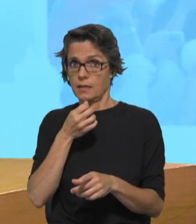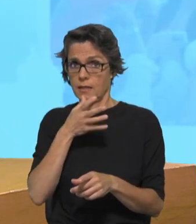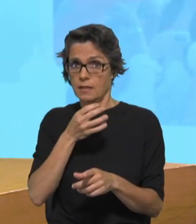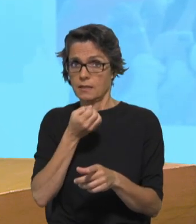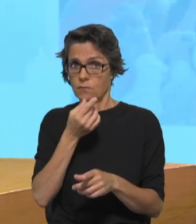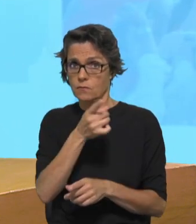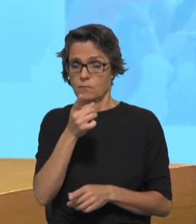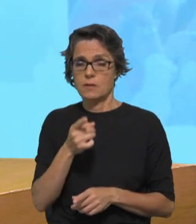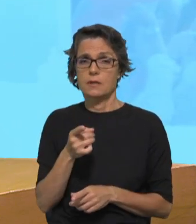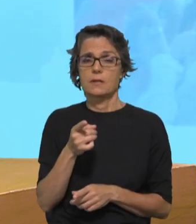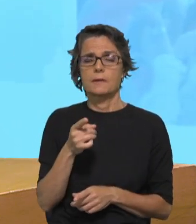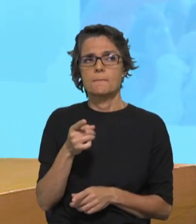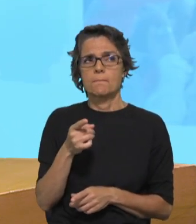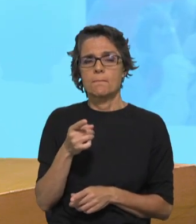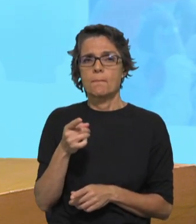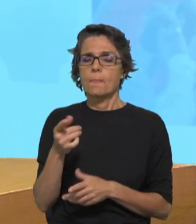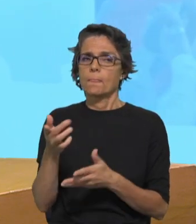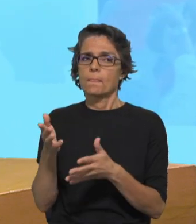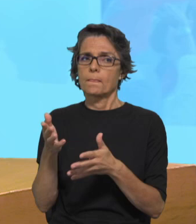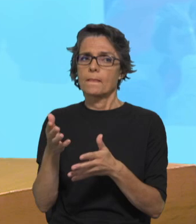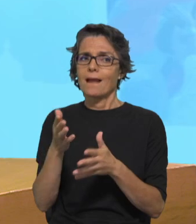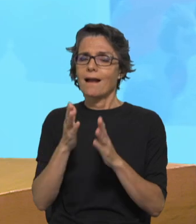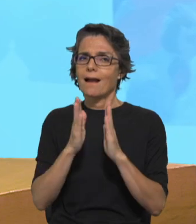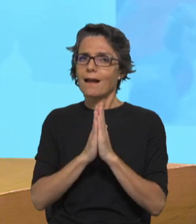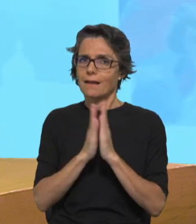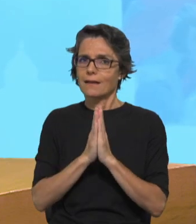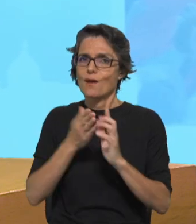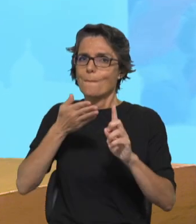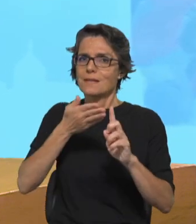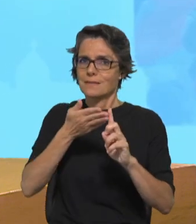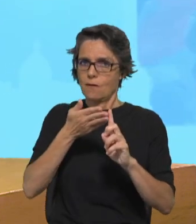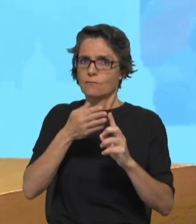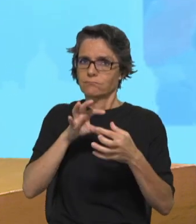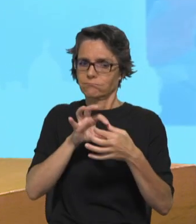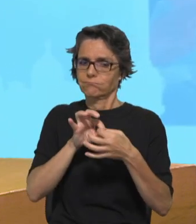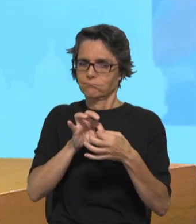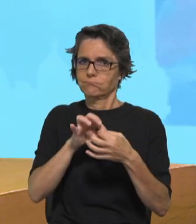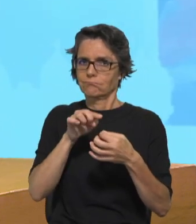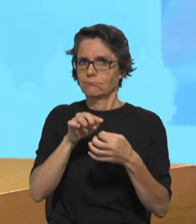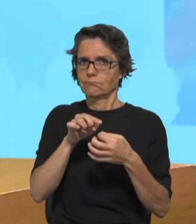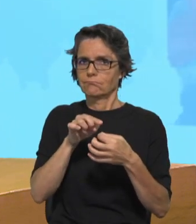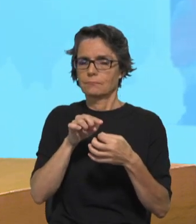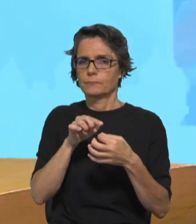é verdade, a missão da Igreja ainda está muito, ou demasiado,